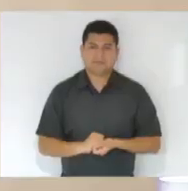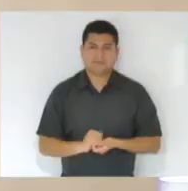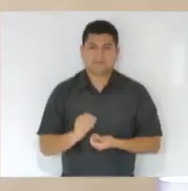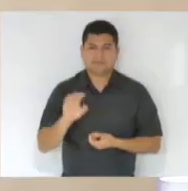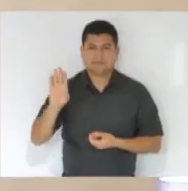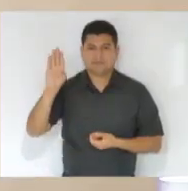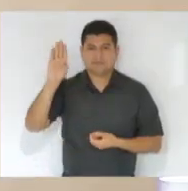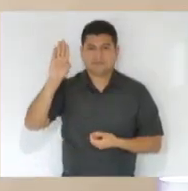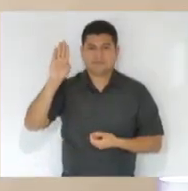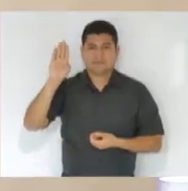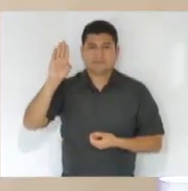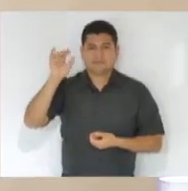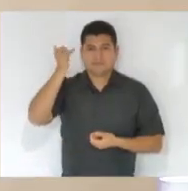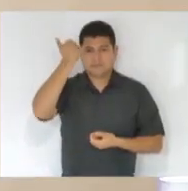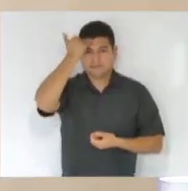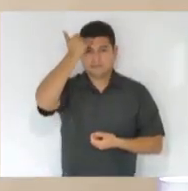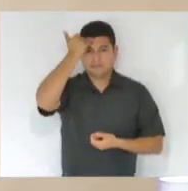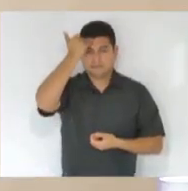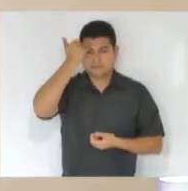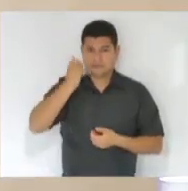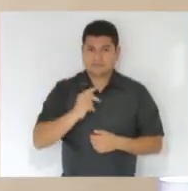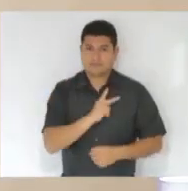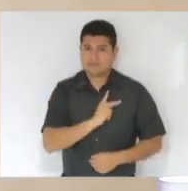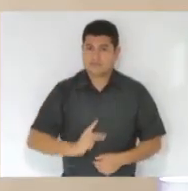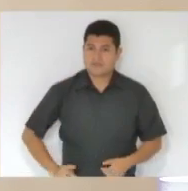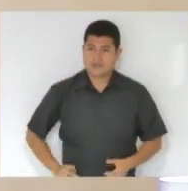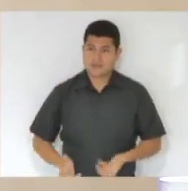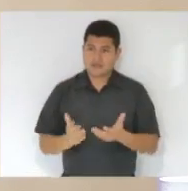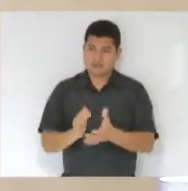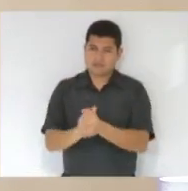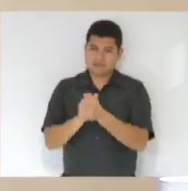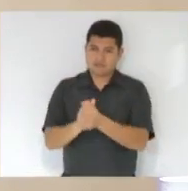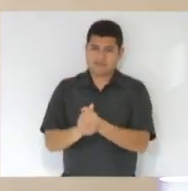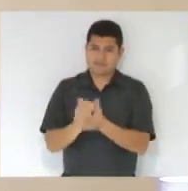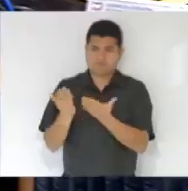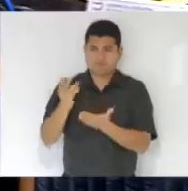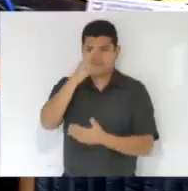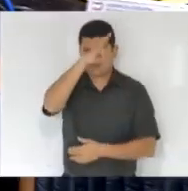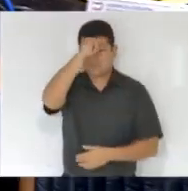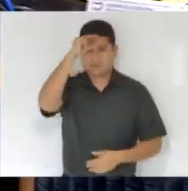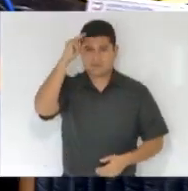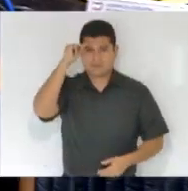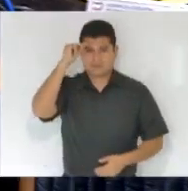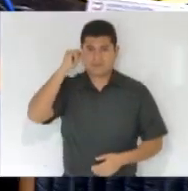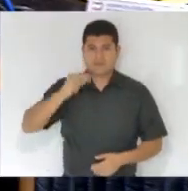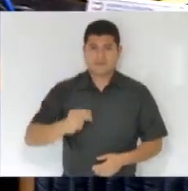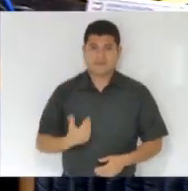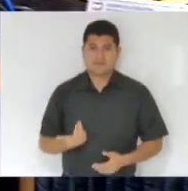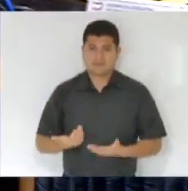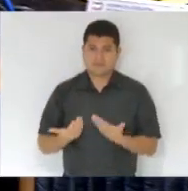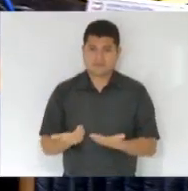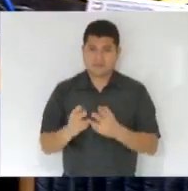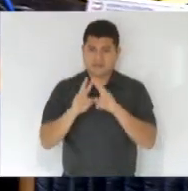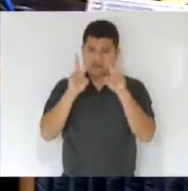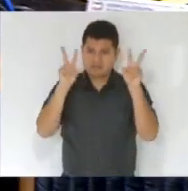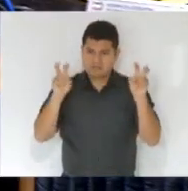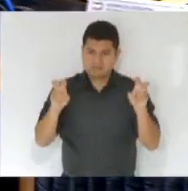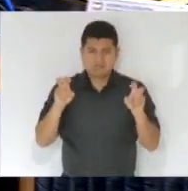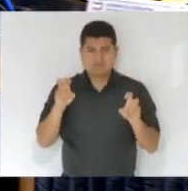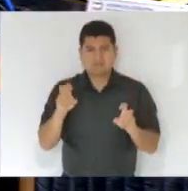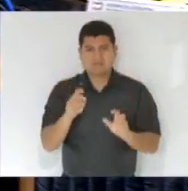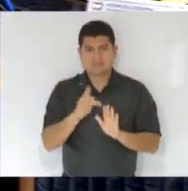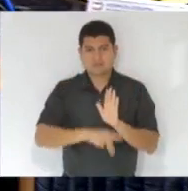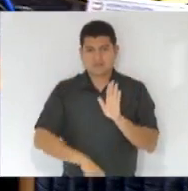deputado Jair Mioto. Senhor presidente, quero cumprimentar o prefeito Fabrício por esse projeto de